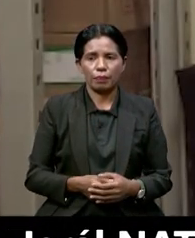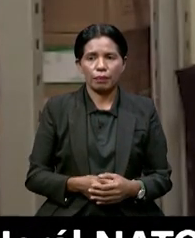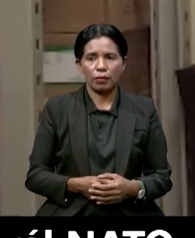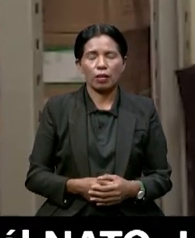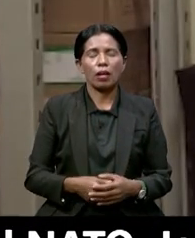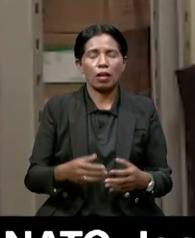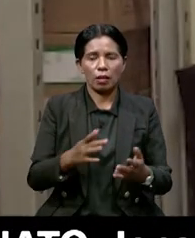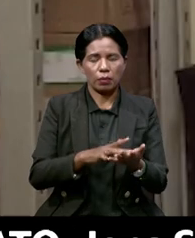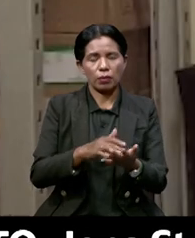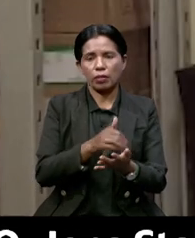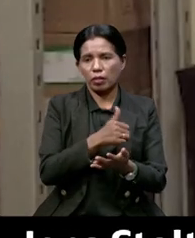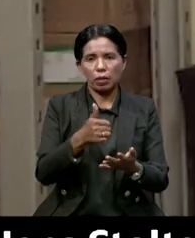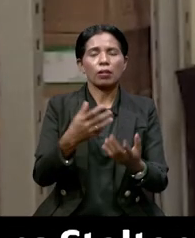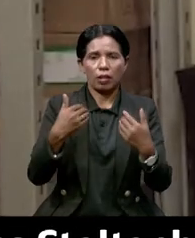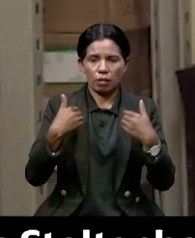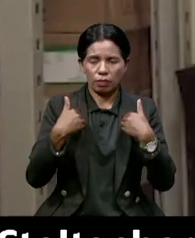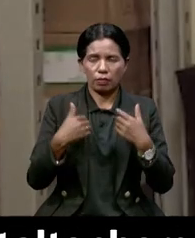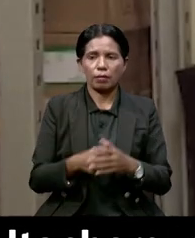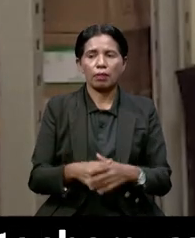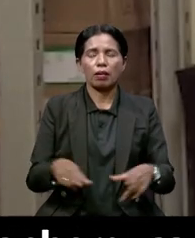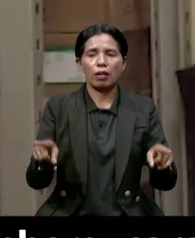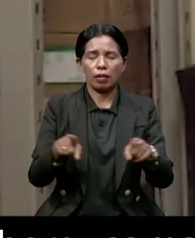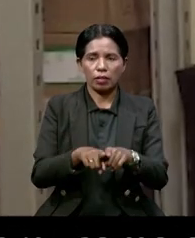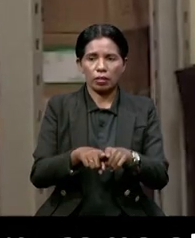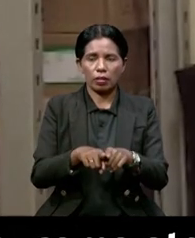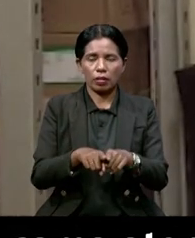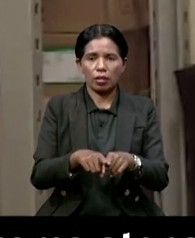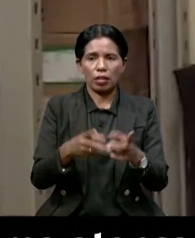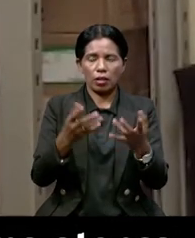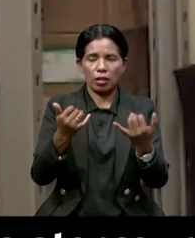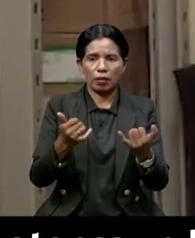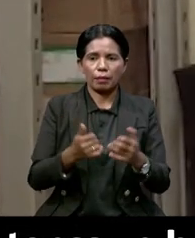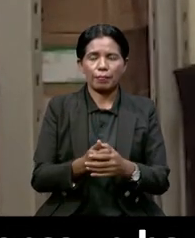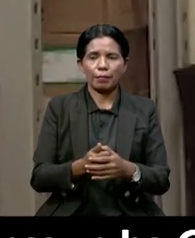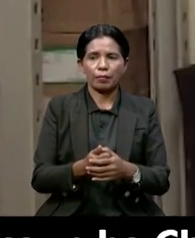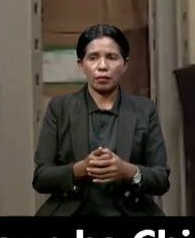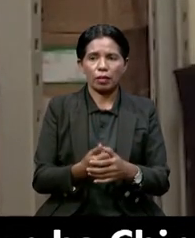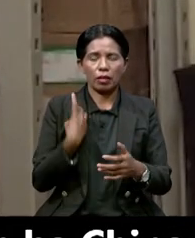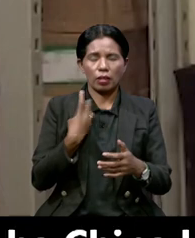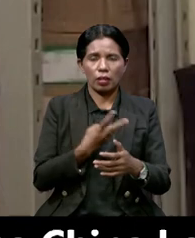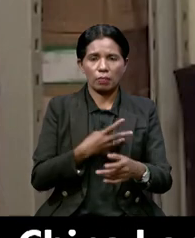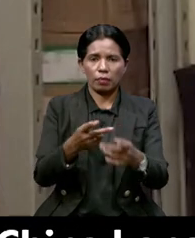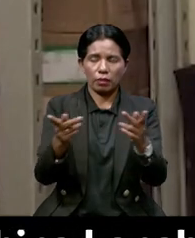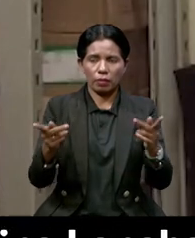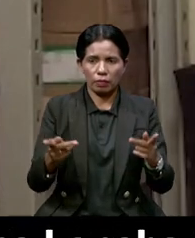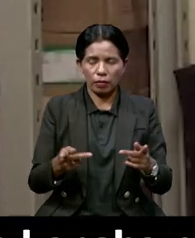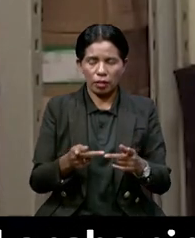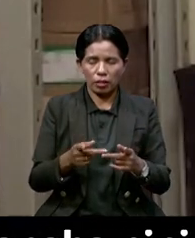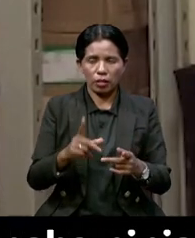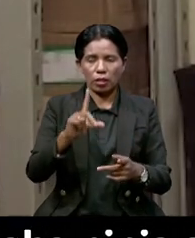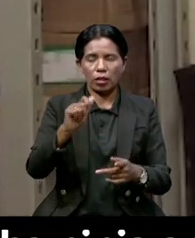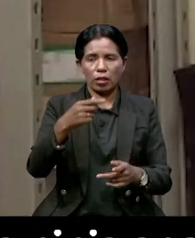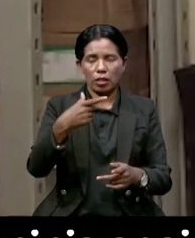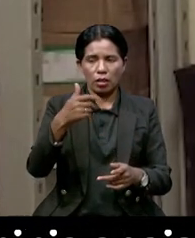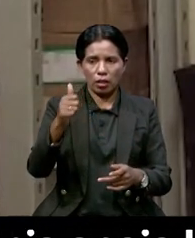Baluma, ia. Deve a nessa, agora da Dau. Iha amin fatin la iha mag